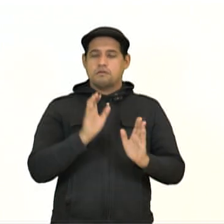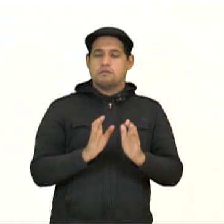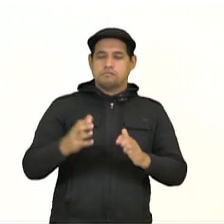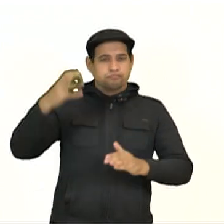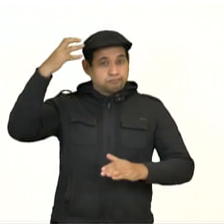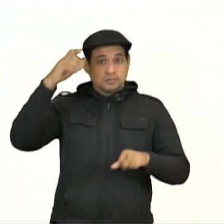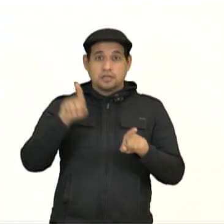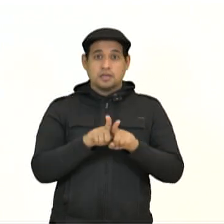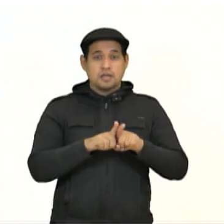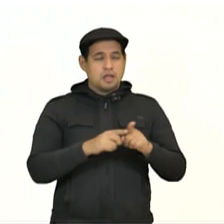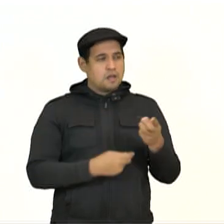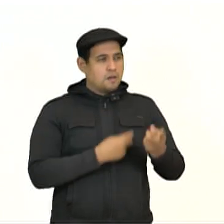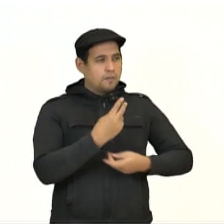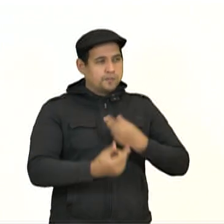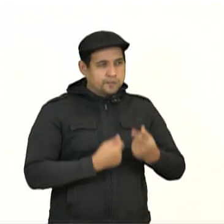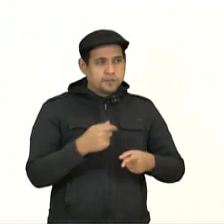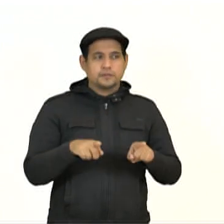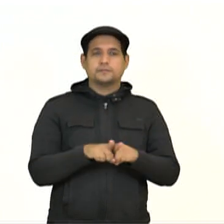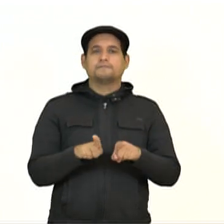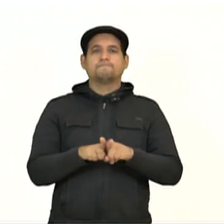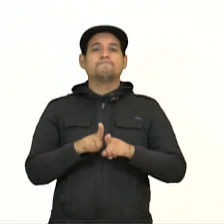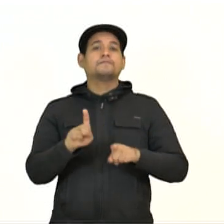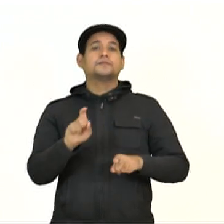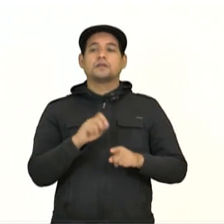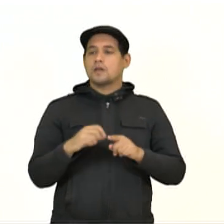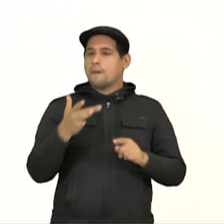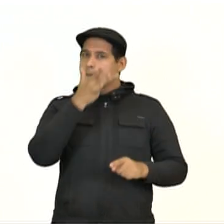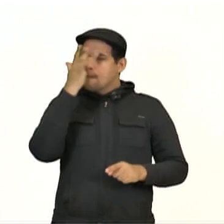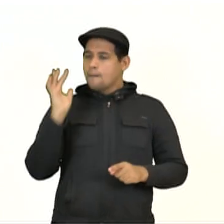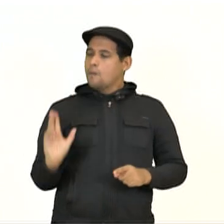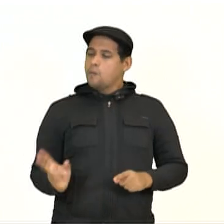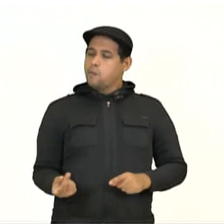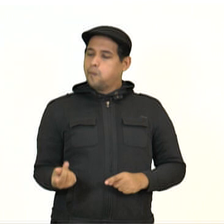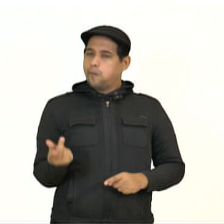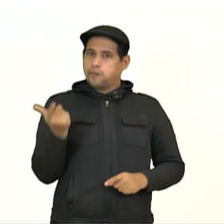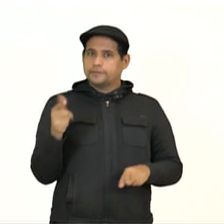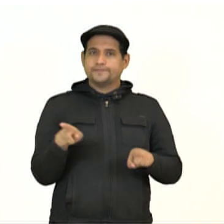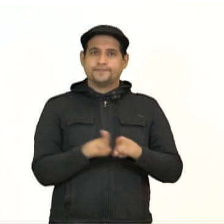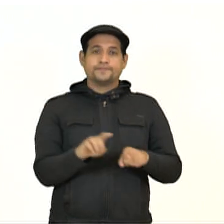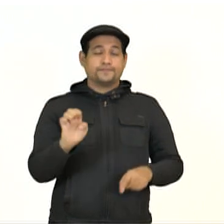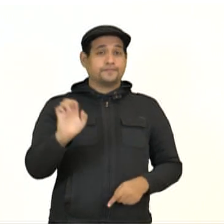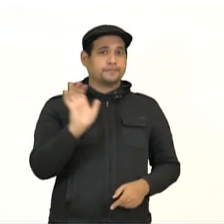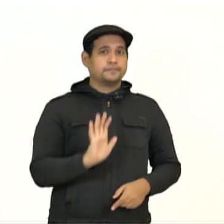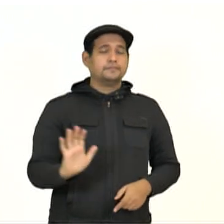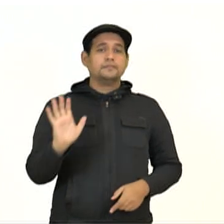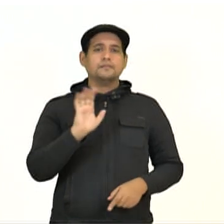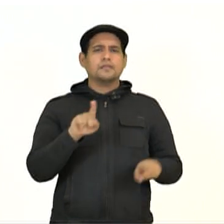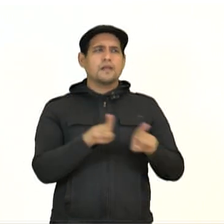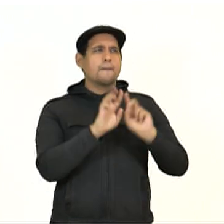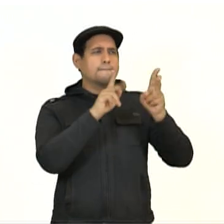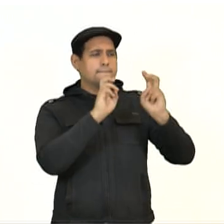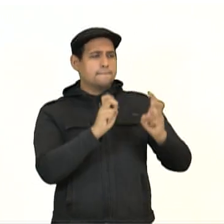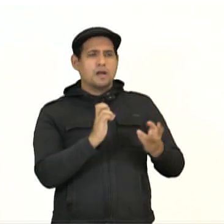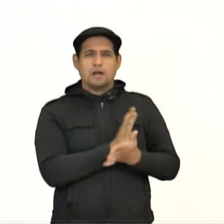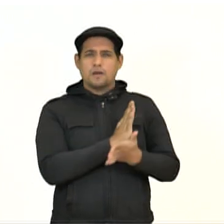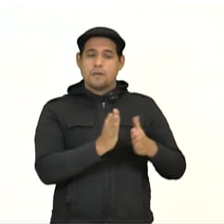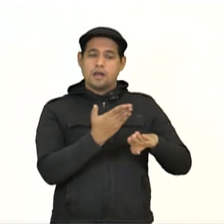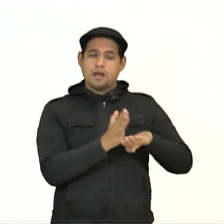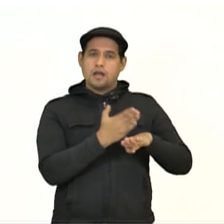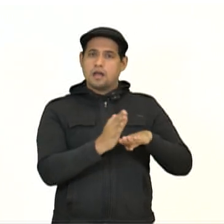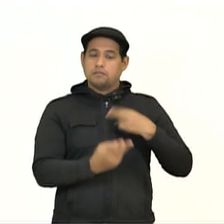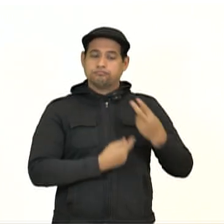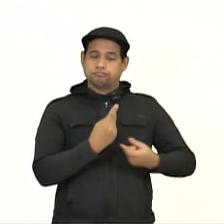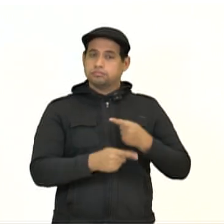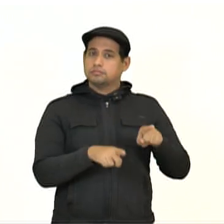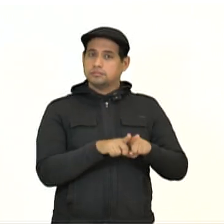monarquias, a economia e a burguesia dos Estados nacionais europeus. Identificamos algumas práticas